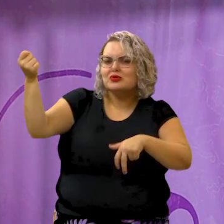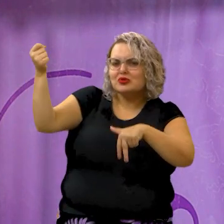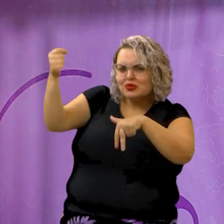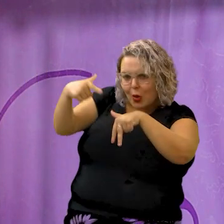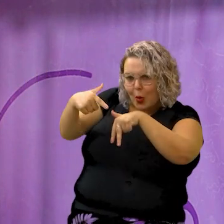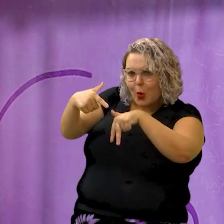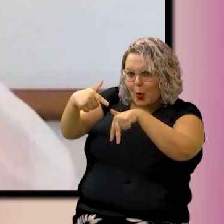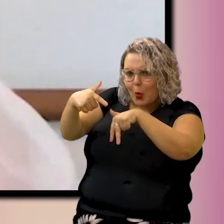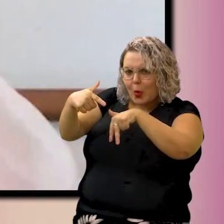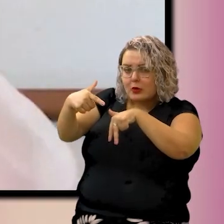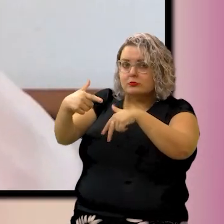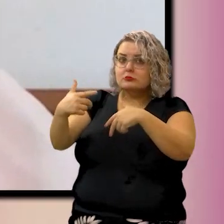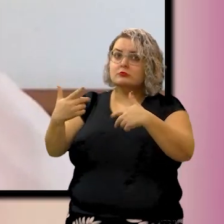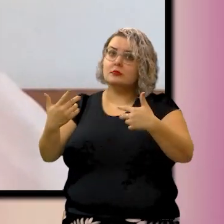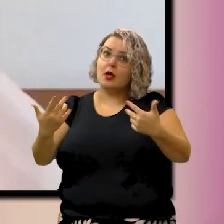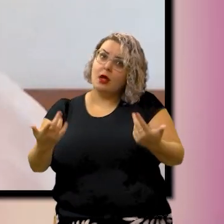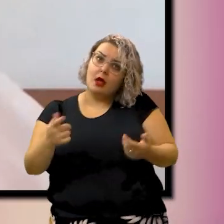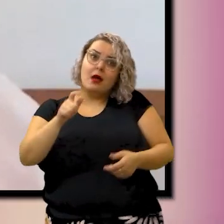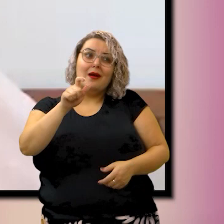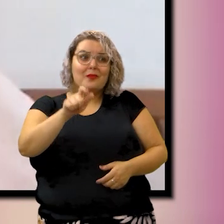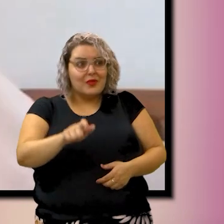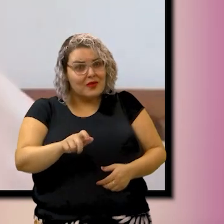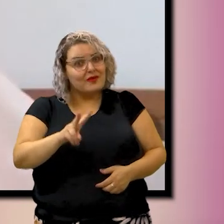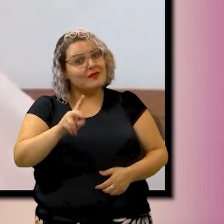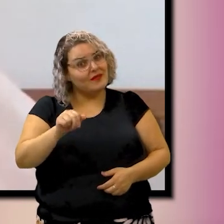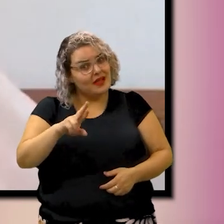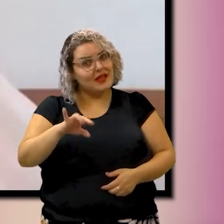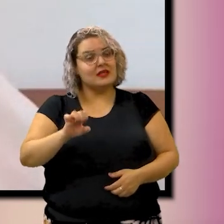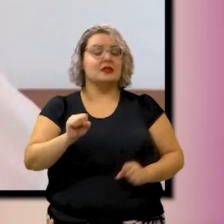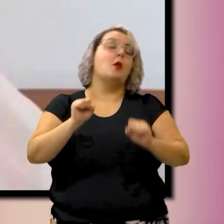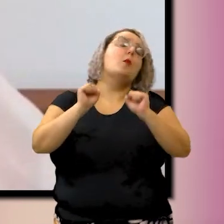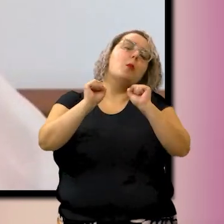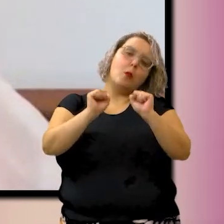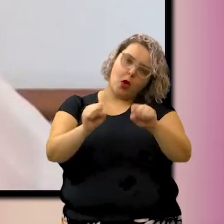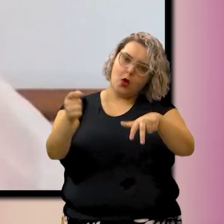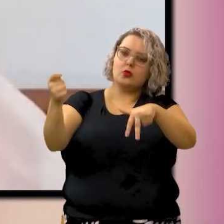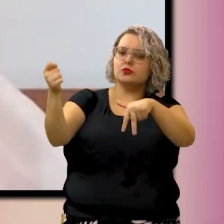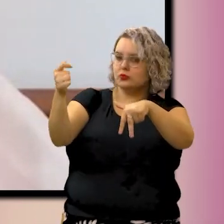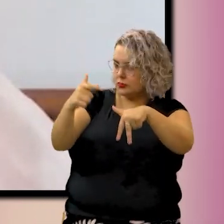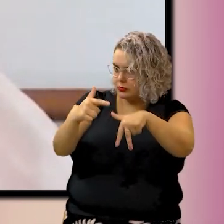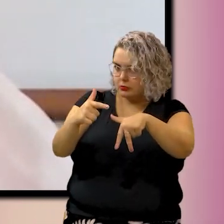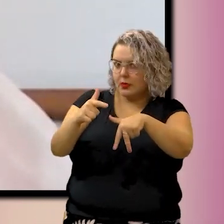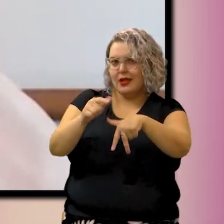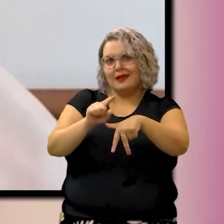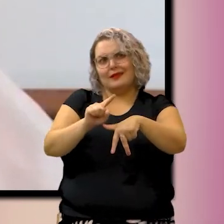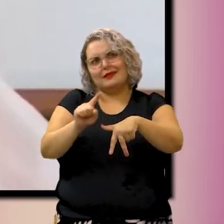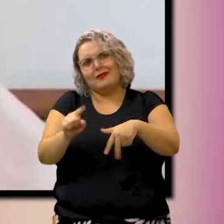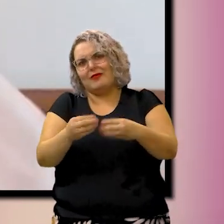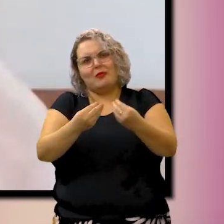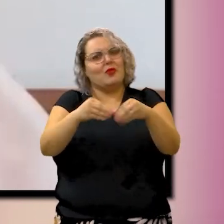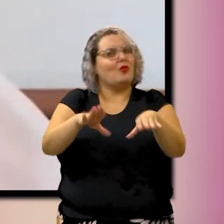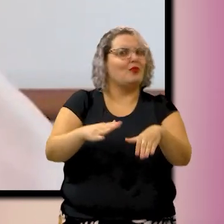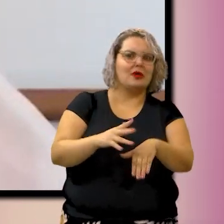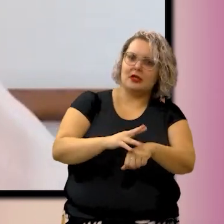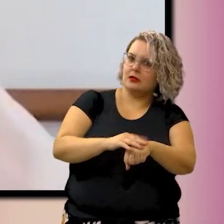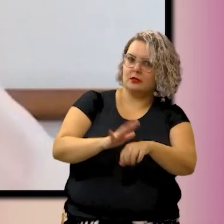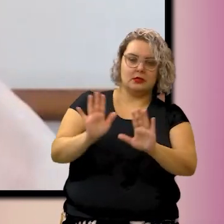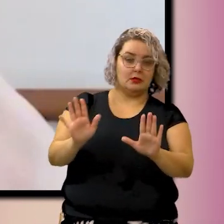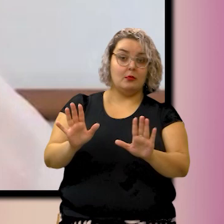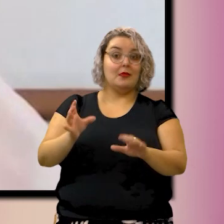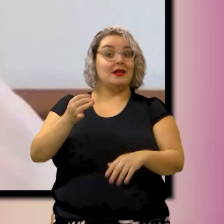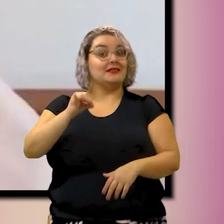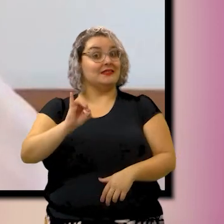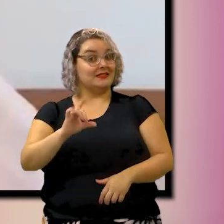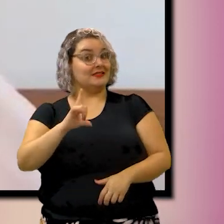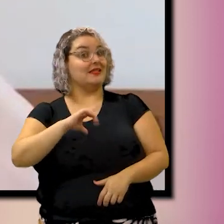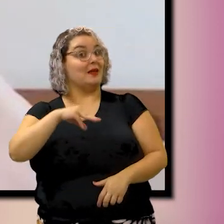sol? A pessoa que tem varizes, ela pode tomar sol, né? Isso não vai necessariamente piorar a doença,